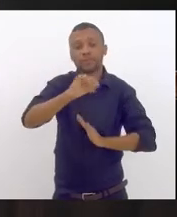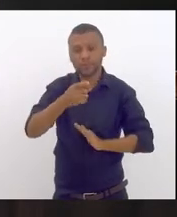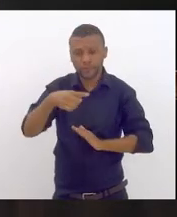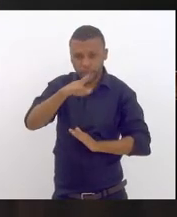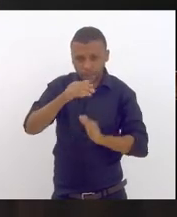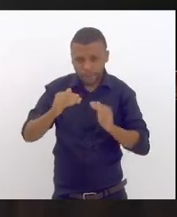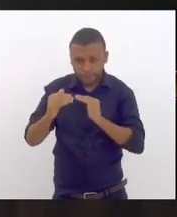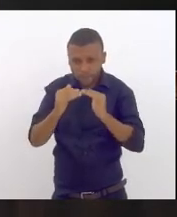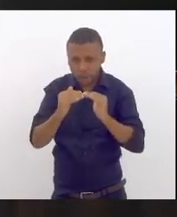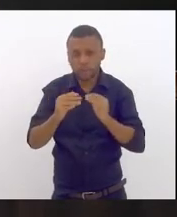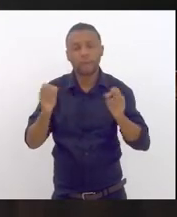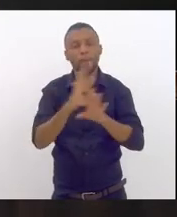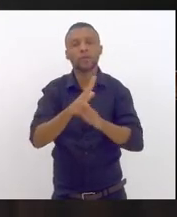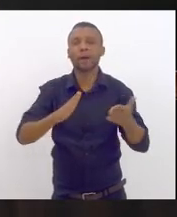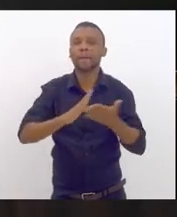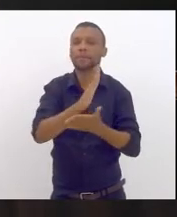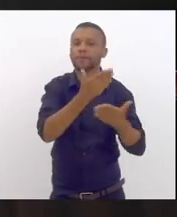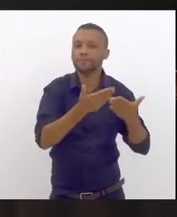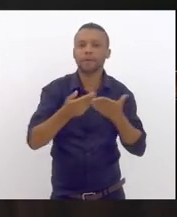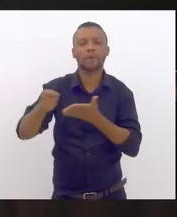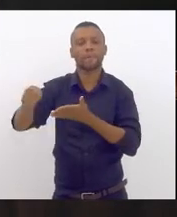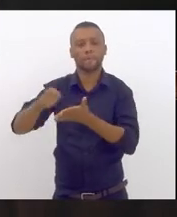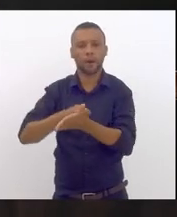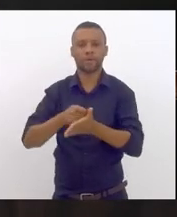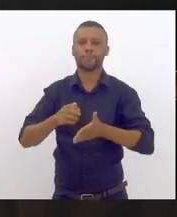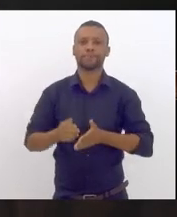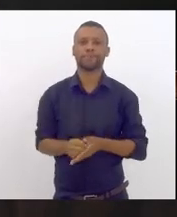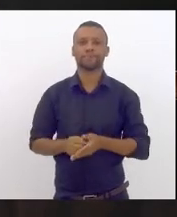estão. Aprovado, vai autógrafo.